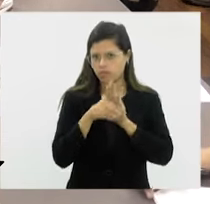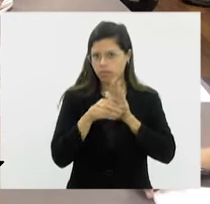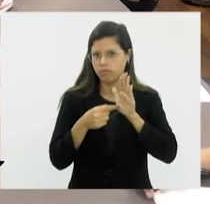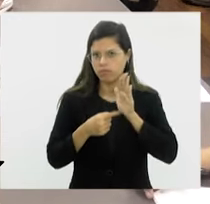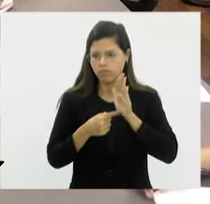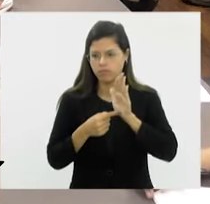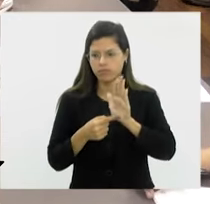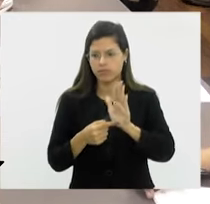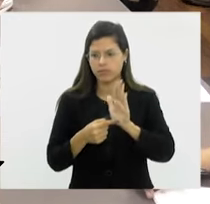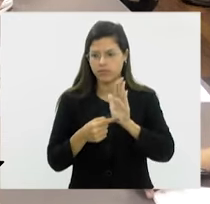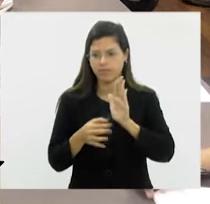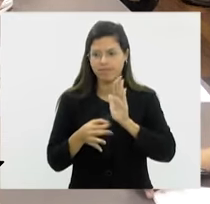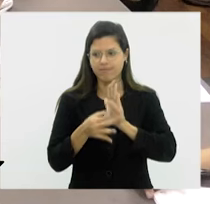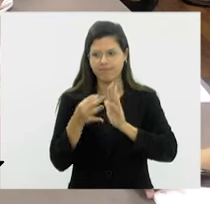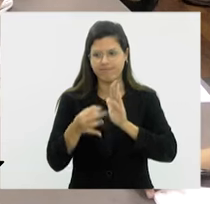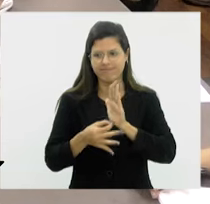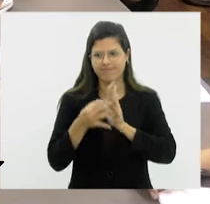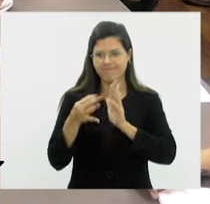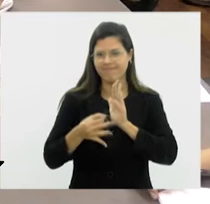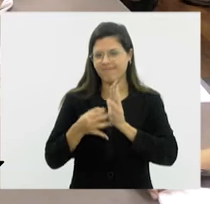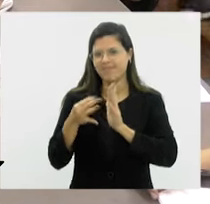apresentadas